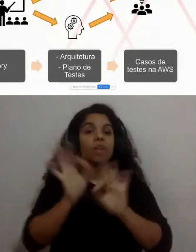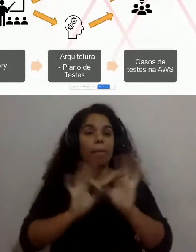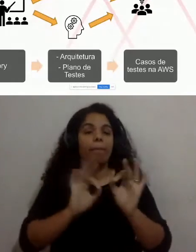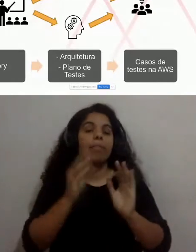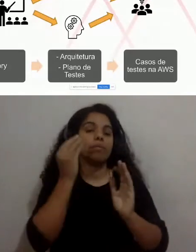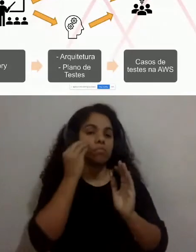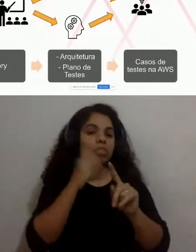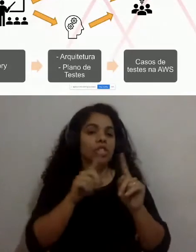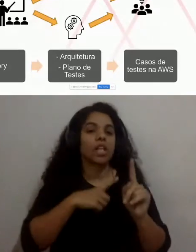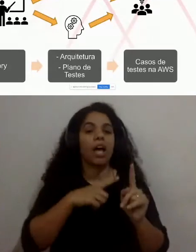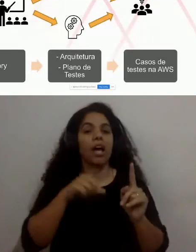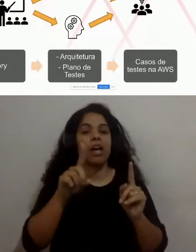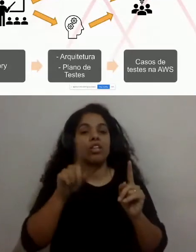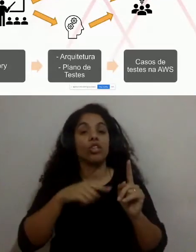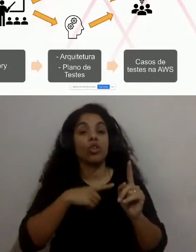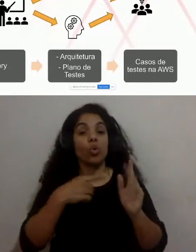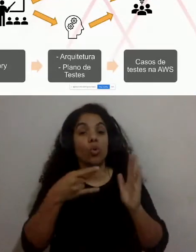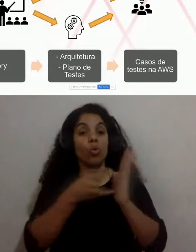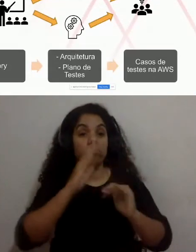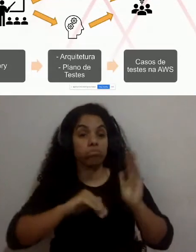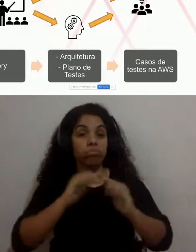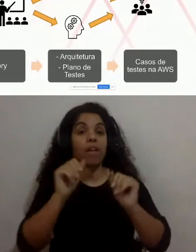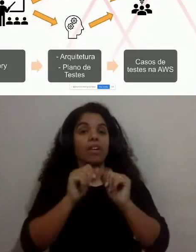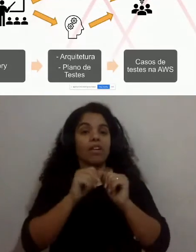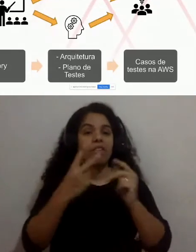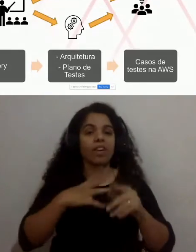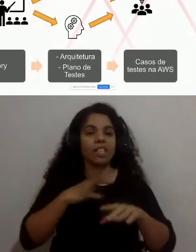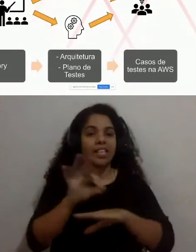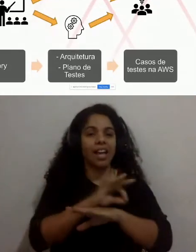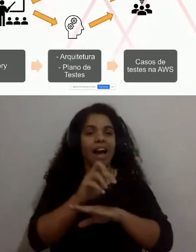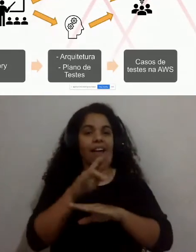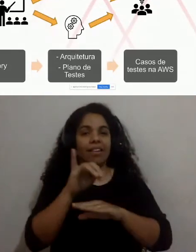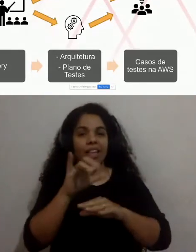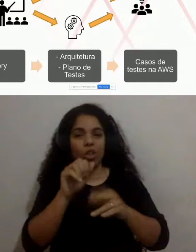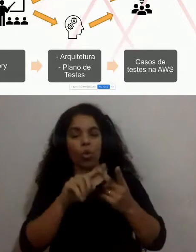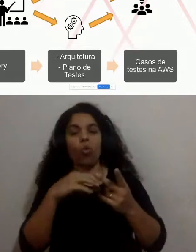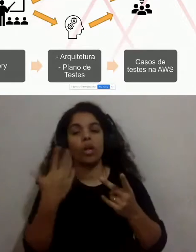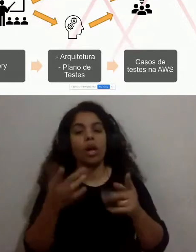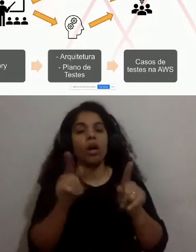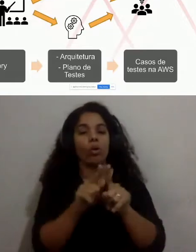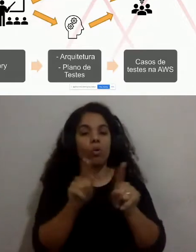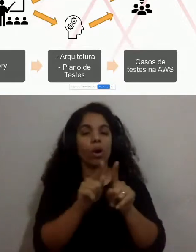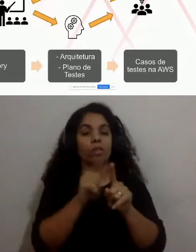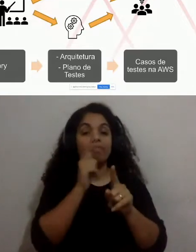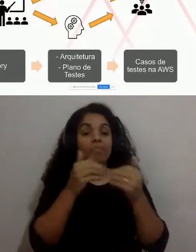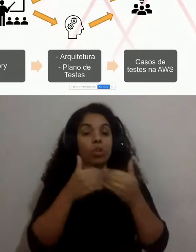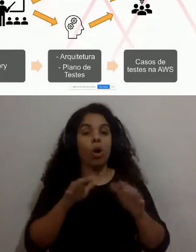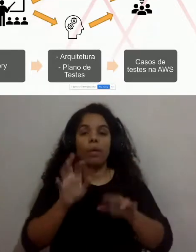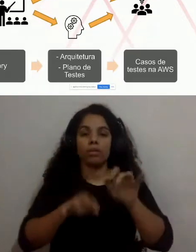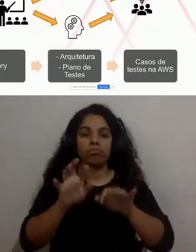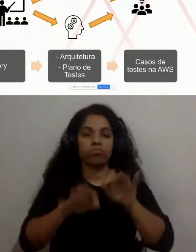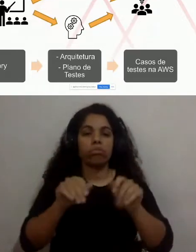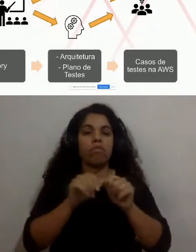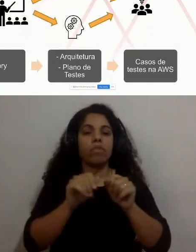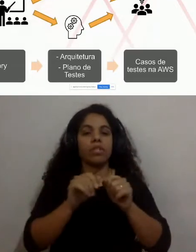teste e o Dev vai lá fazer tanto a arquitetura quanto começar a codar, fazer o